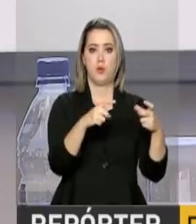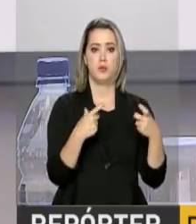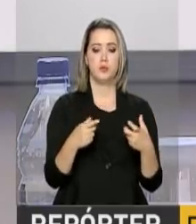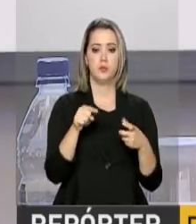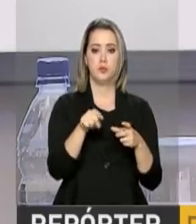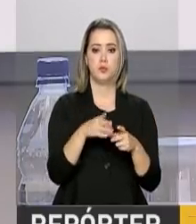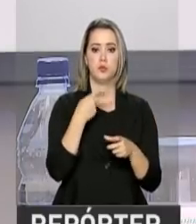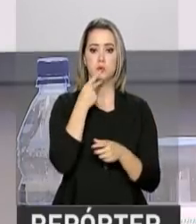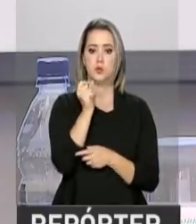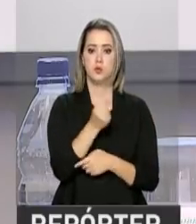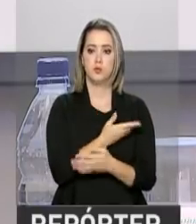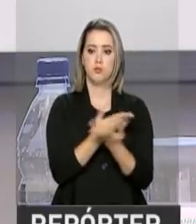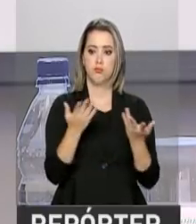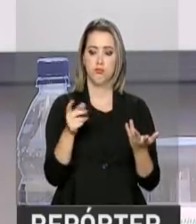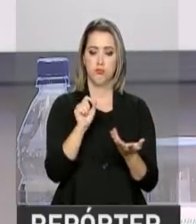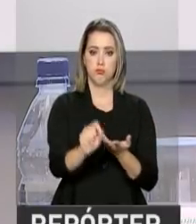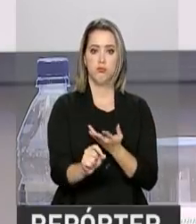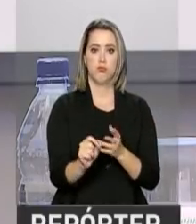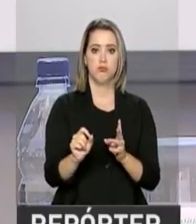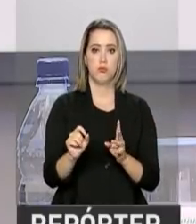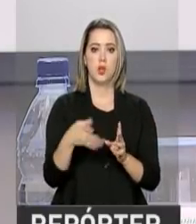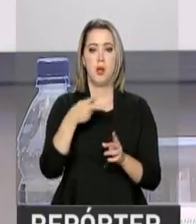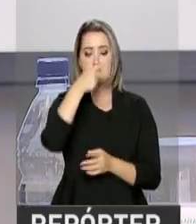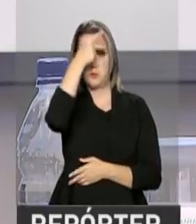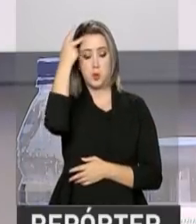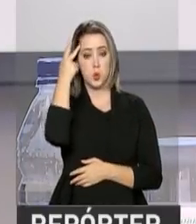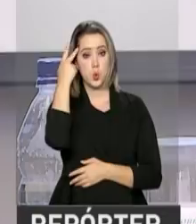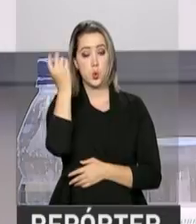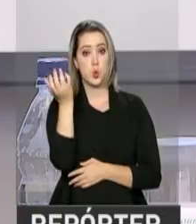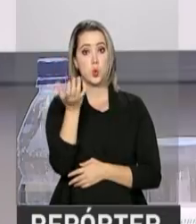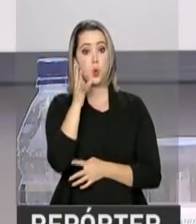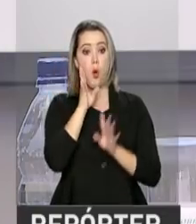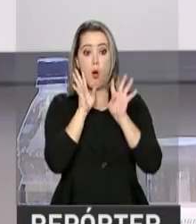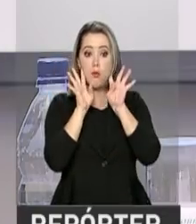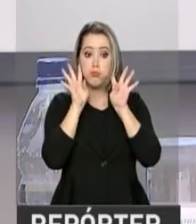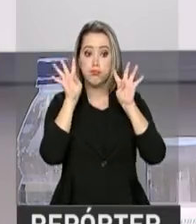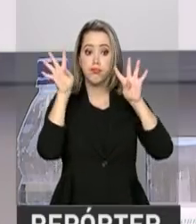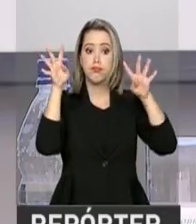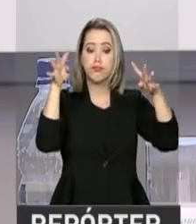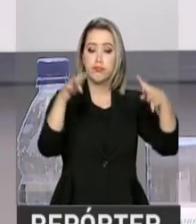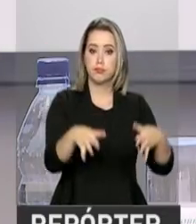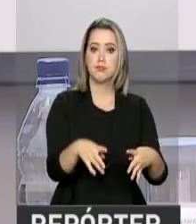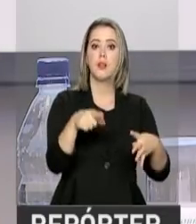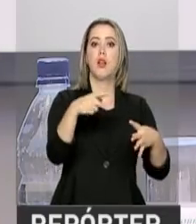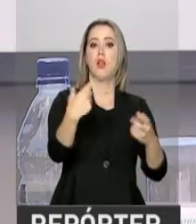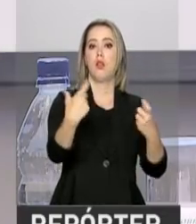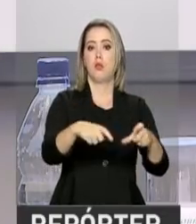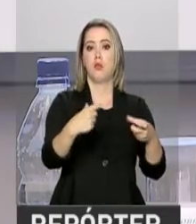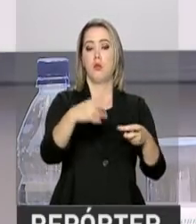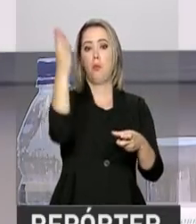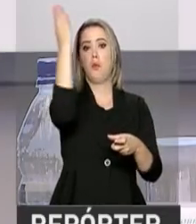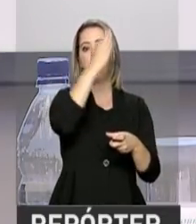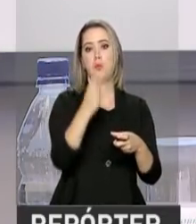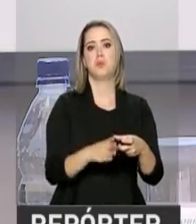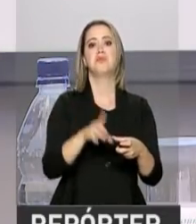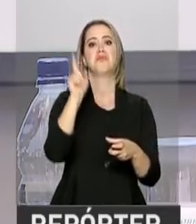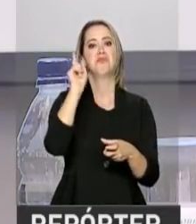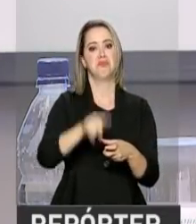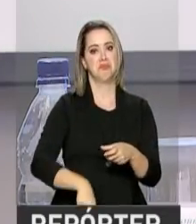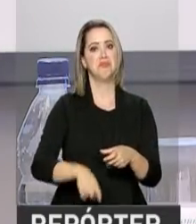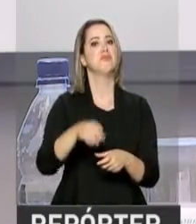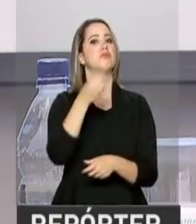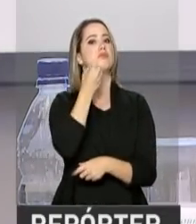vocês que a manifestação de interesse é nas áreas brasileiras e com muito